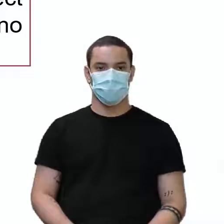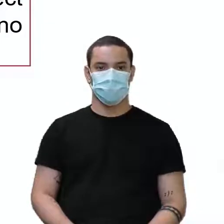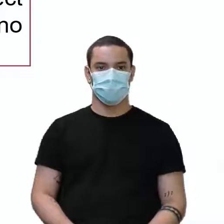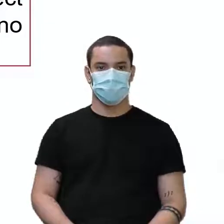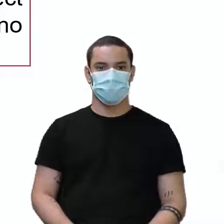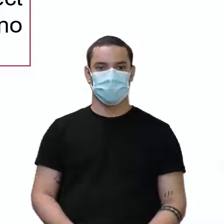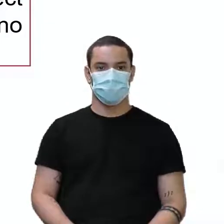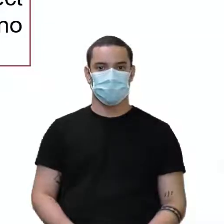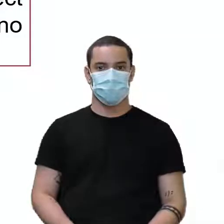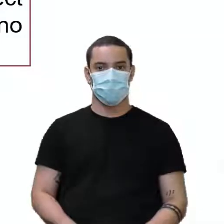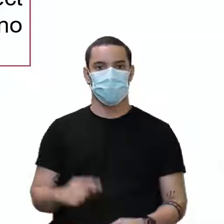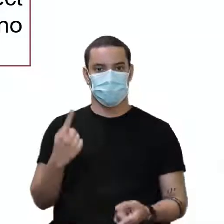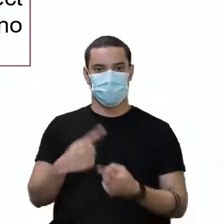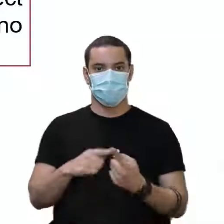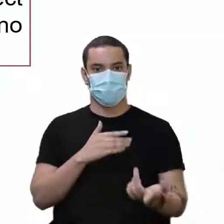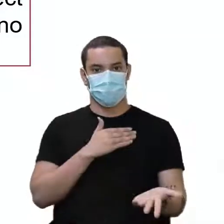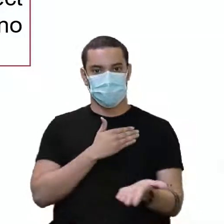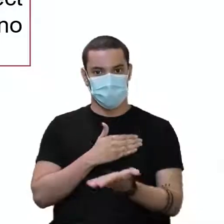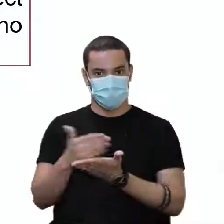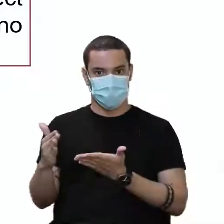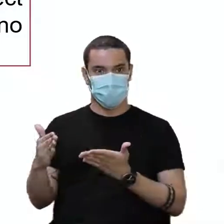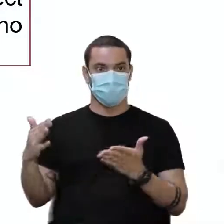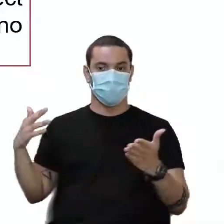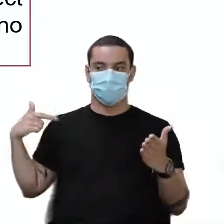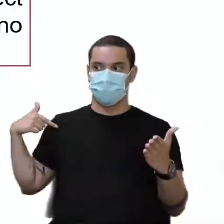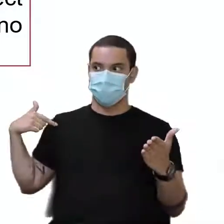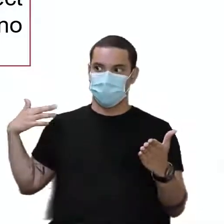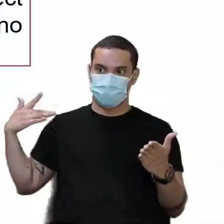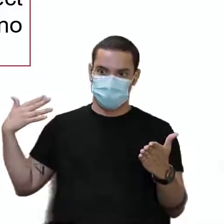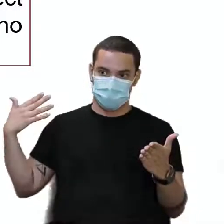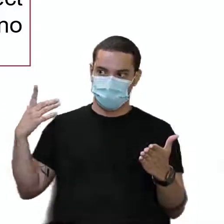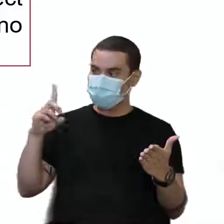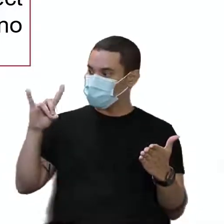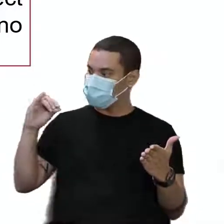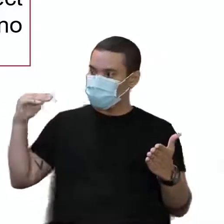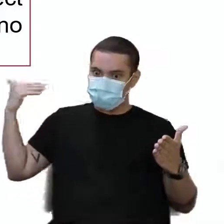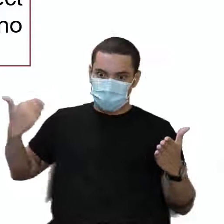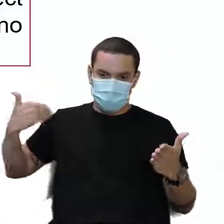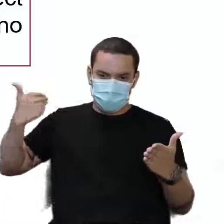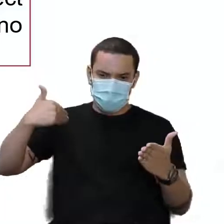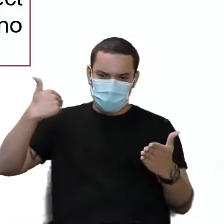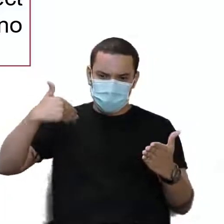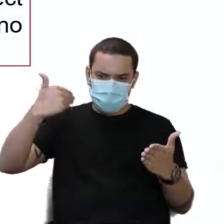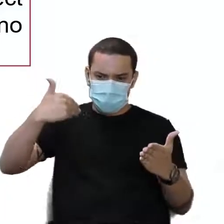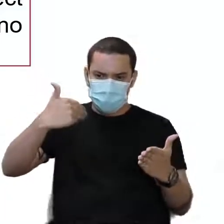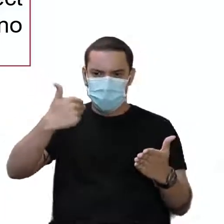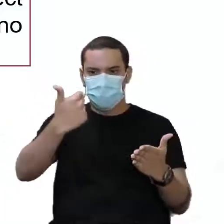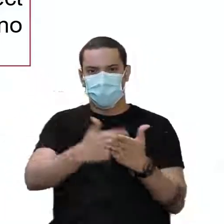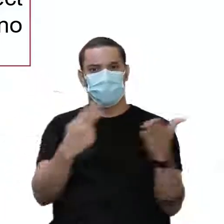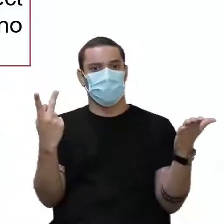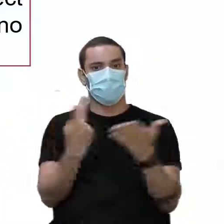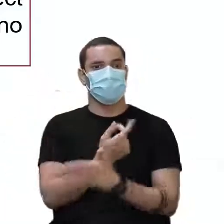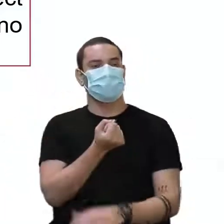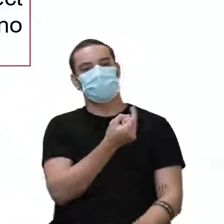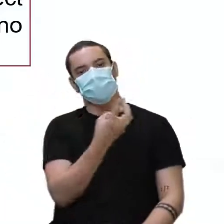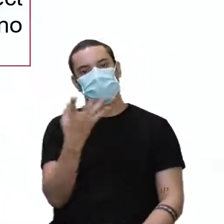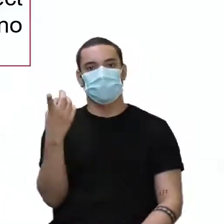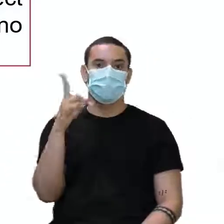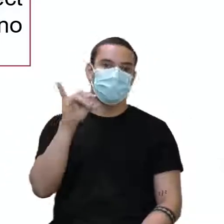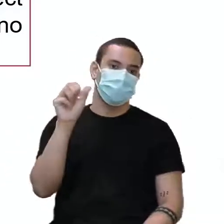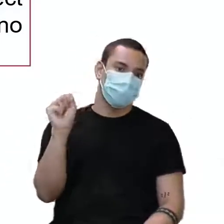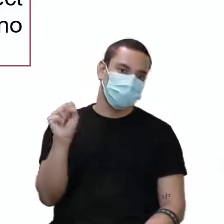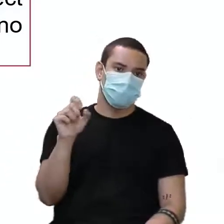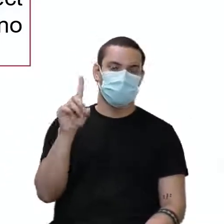Quando você quer colocar o início de uma ação, desde tal dia, desde tal situação, no caso de dias, de datas